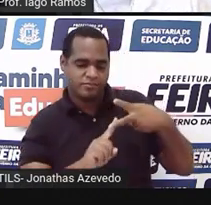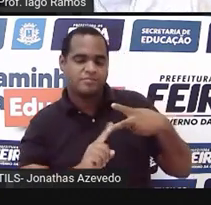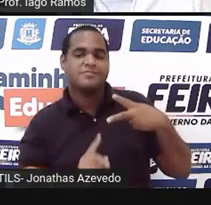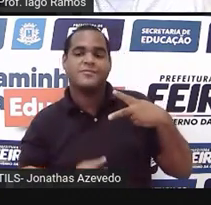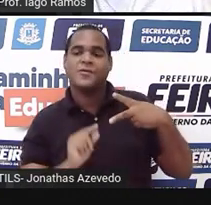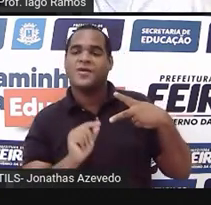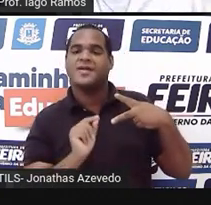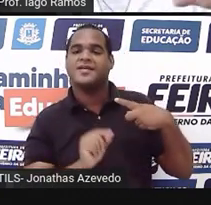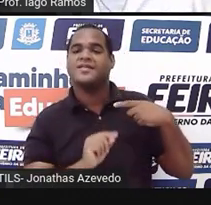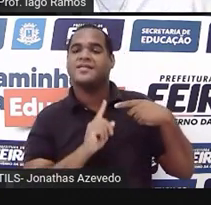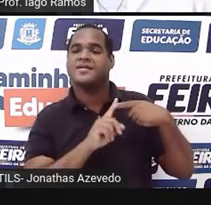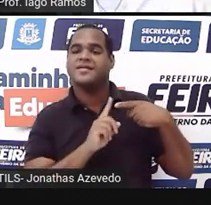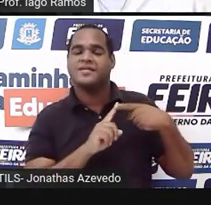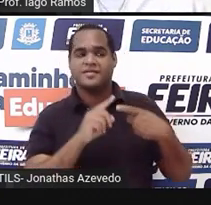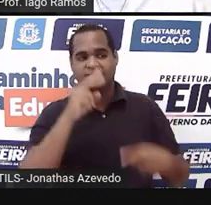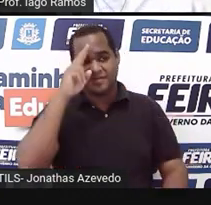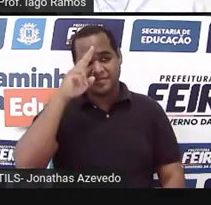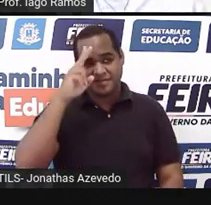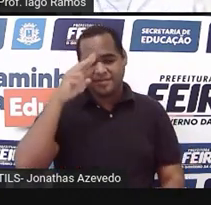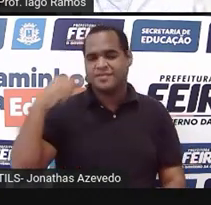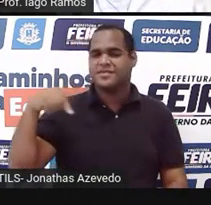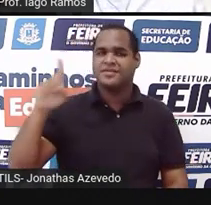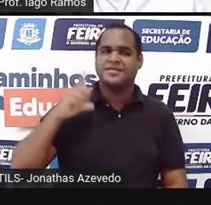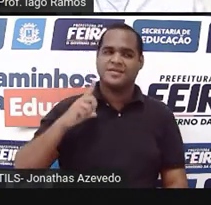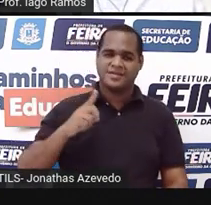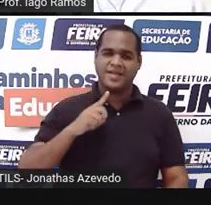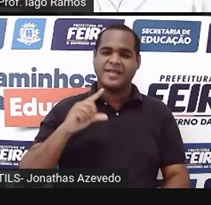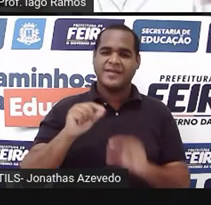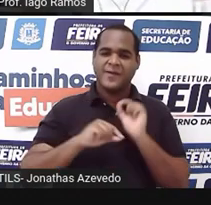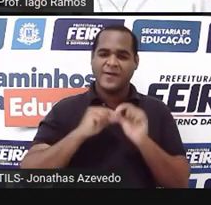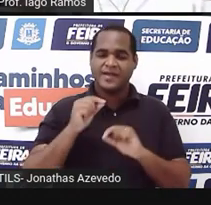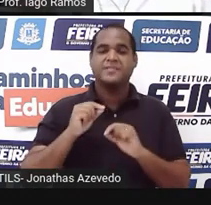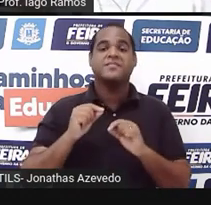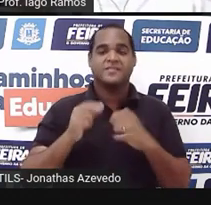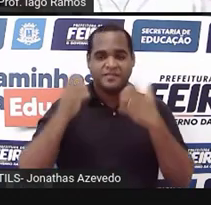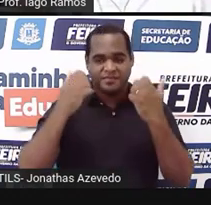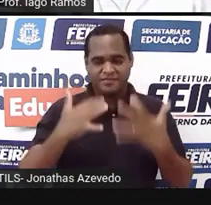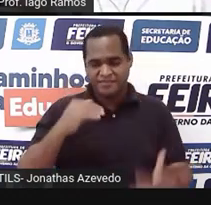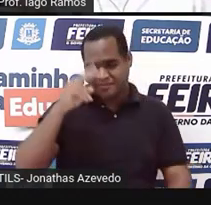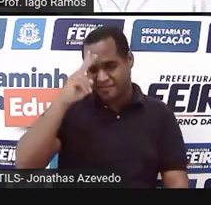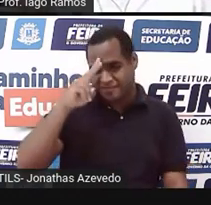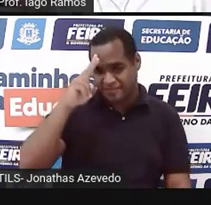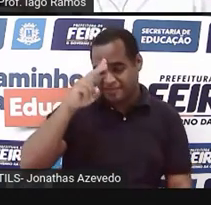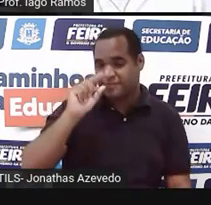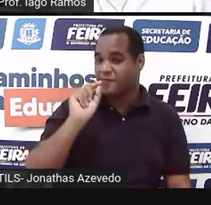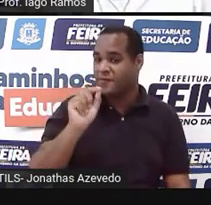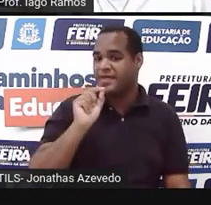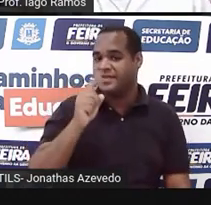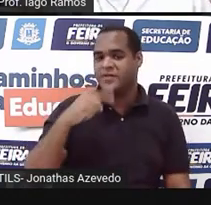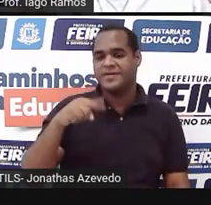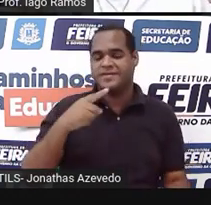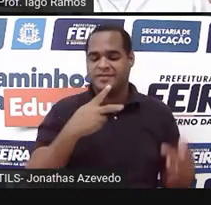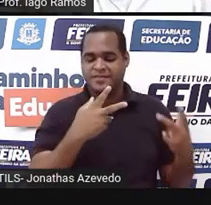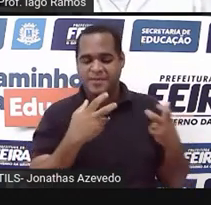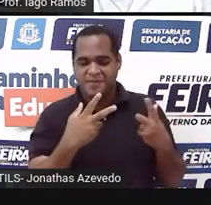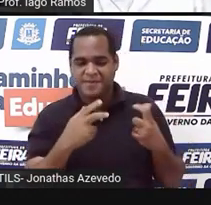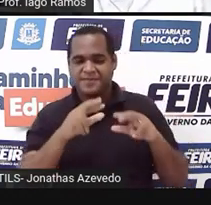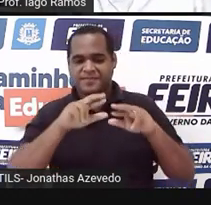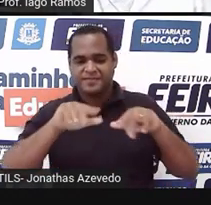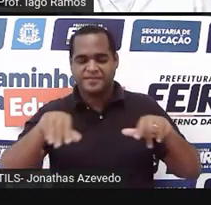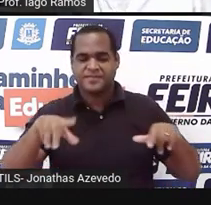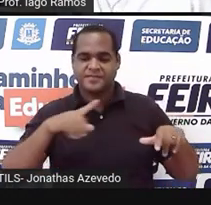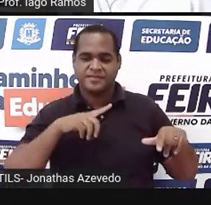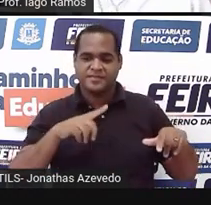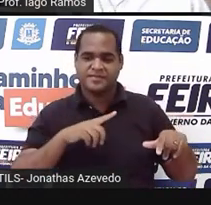primeiro você vai ter lembranças de momentos dessa aula e essas lembranças vão te fazer perceber onde é que você